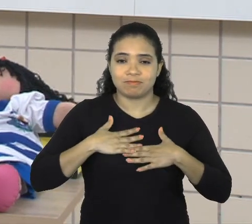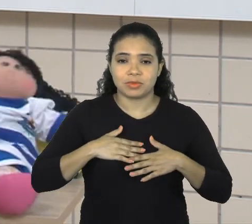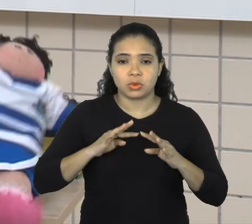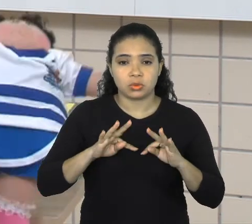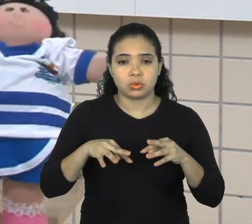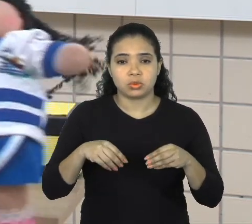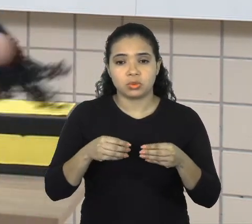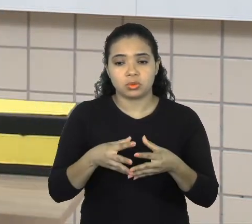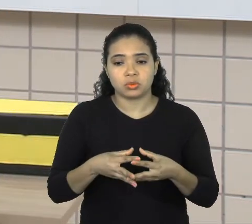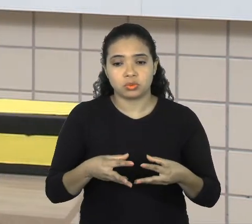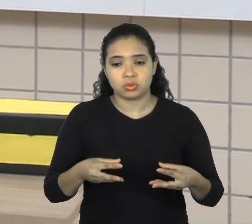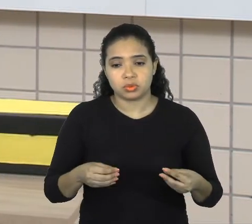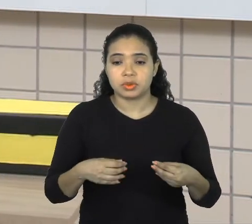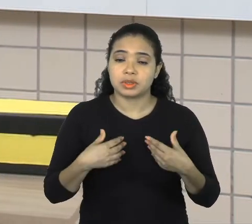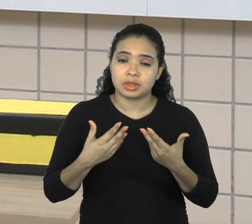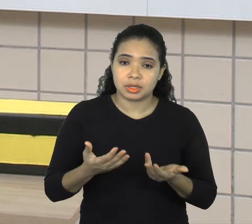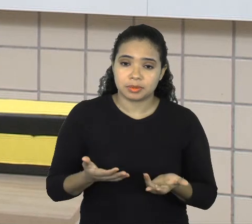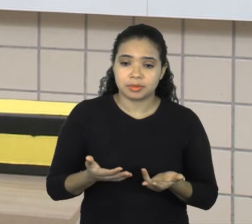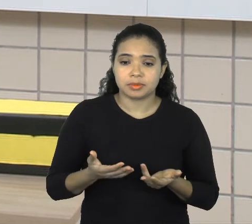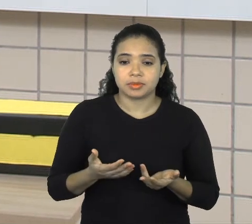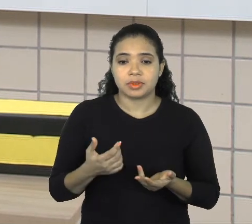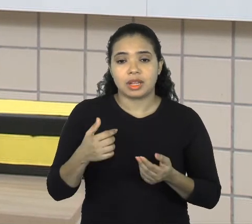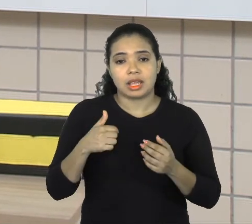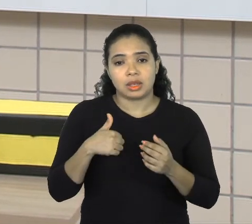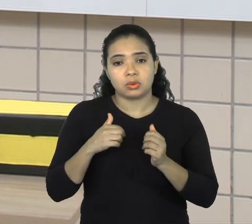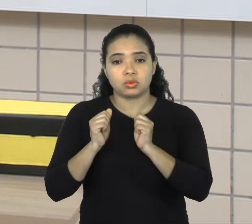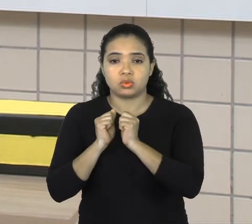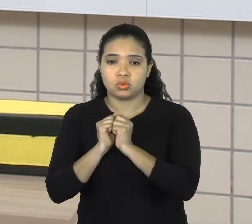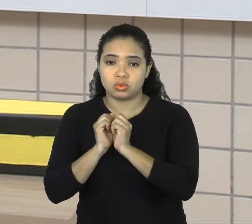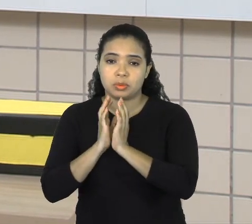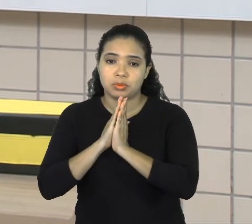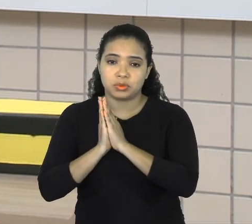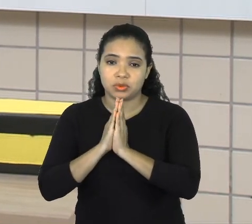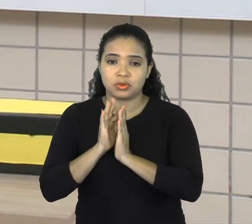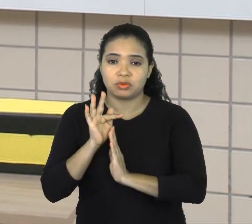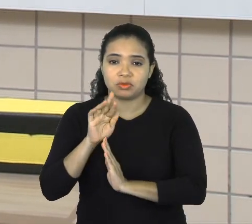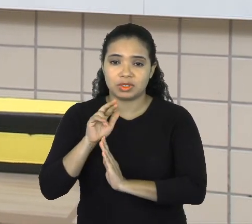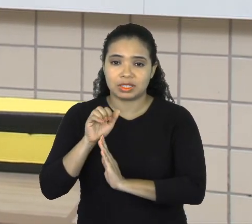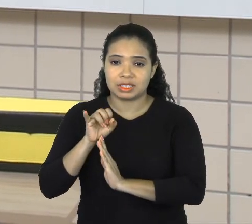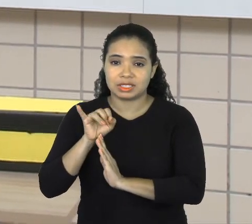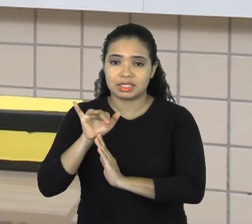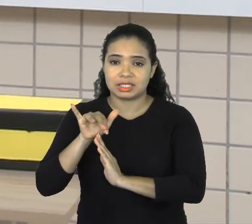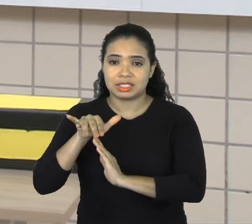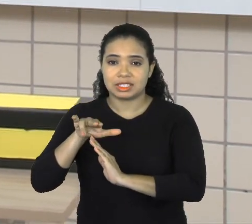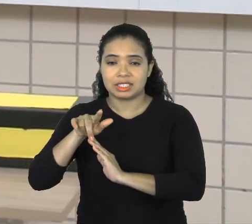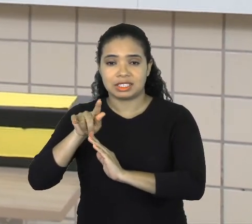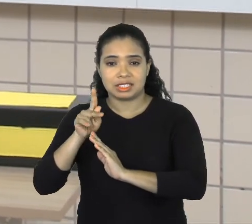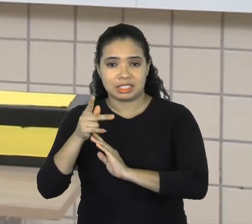vai passar. Enquanto isso, eu e Francisquinha ficamos por aqui, aula na telinha.